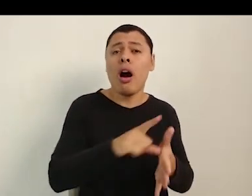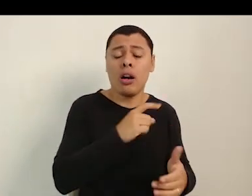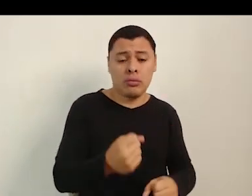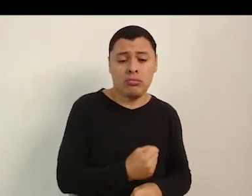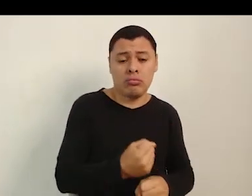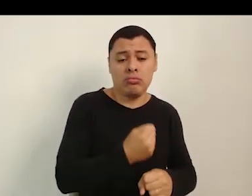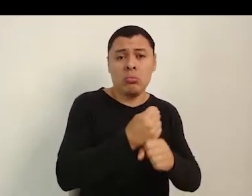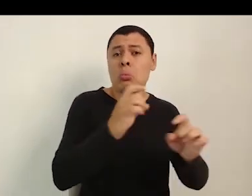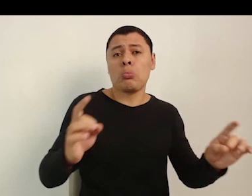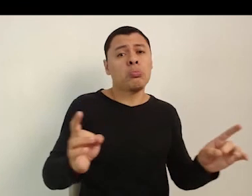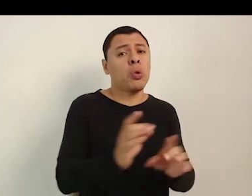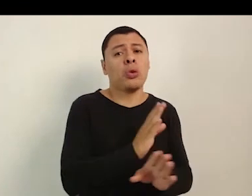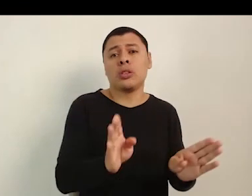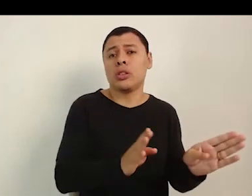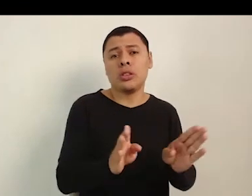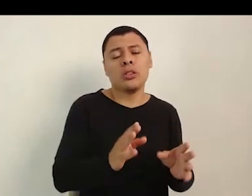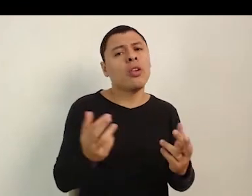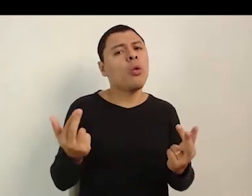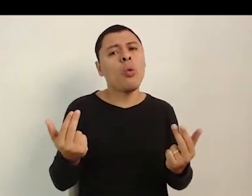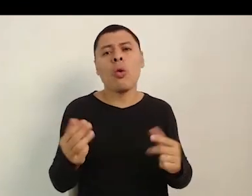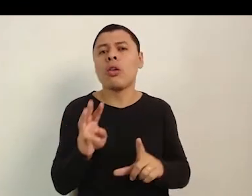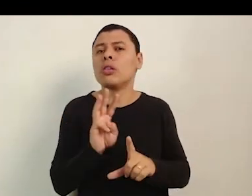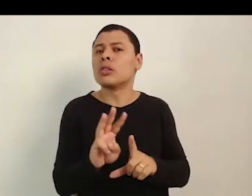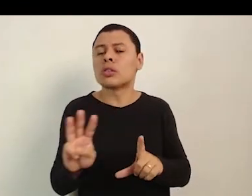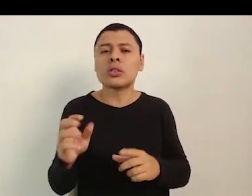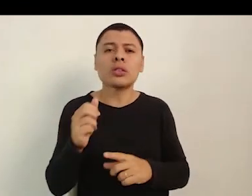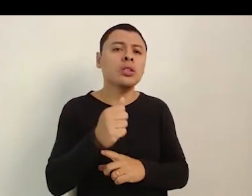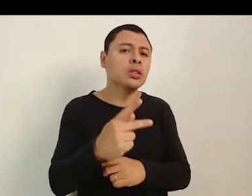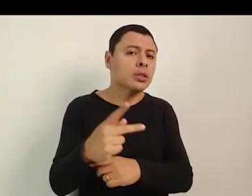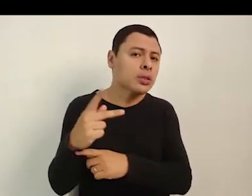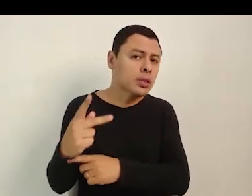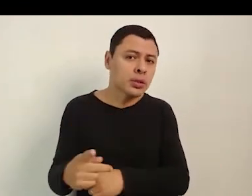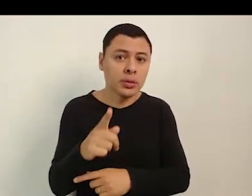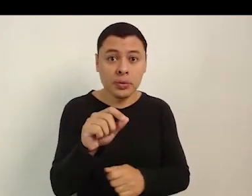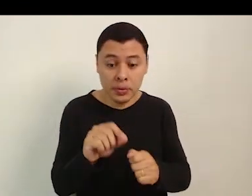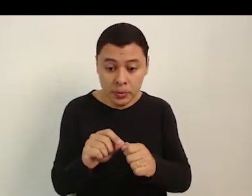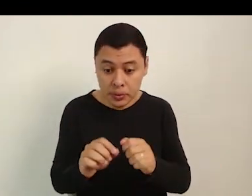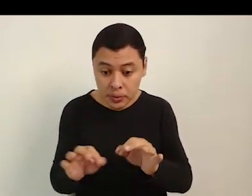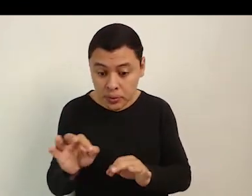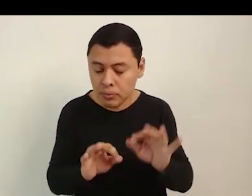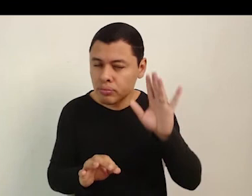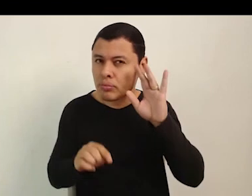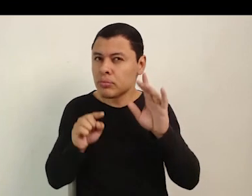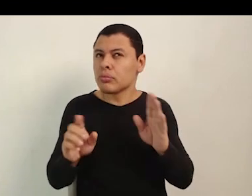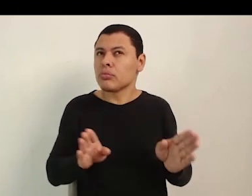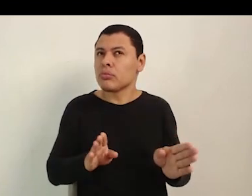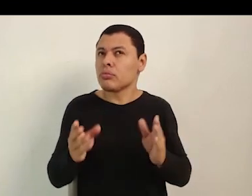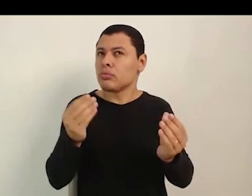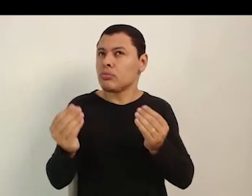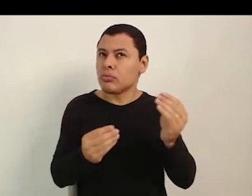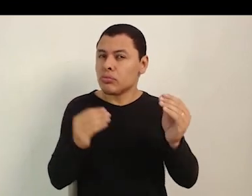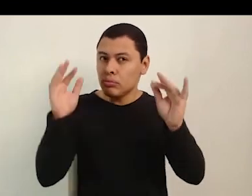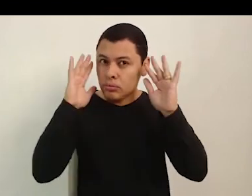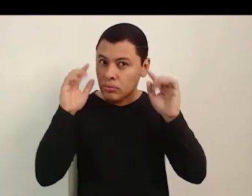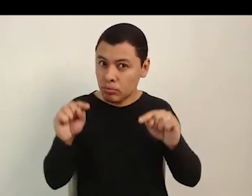construir acessível. E a mesma coisa é para aplicativos e sites. Você já pensar na acessibilidade desde o produto, desde